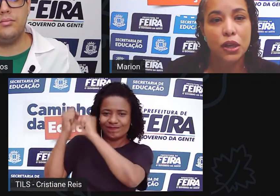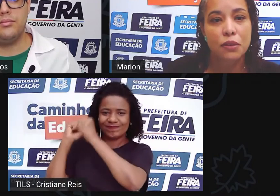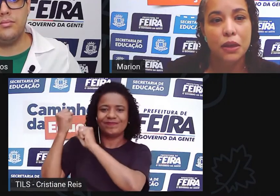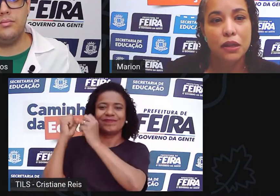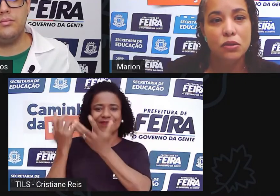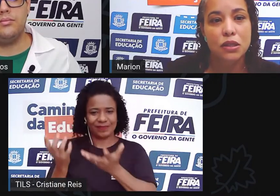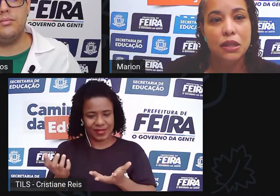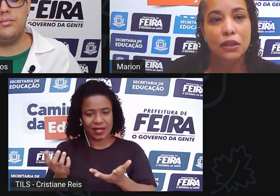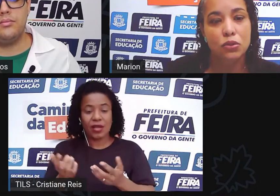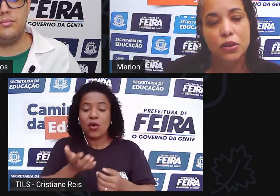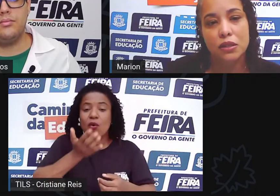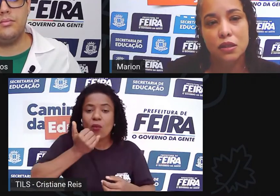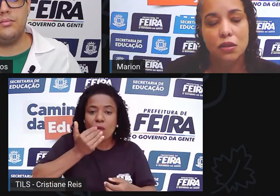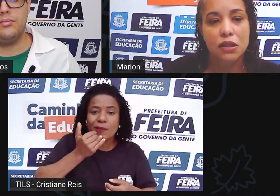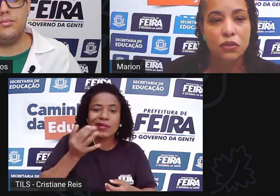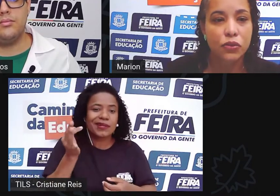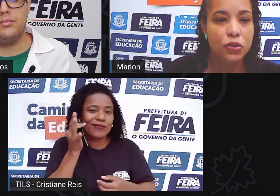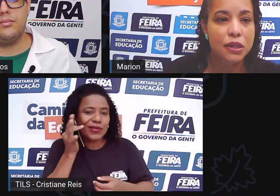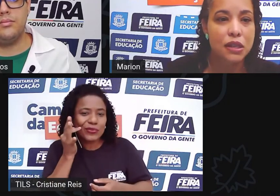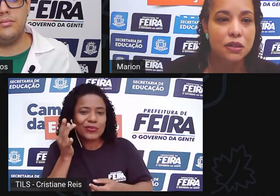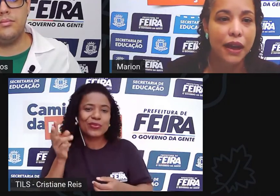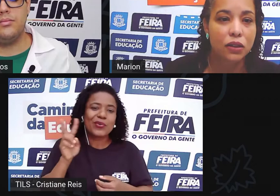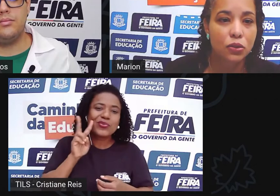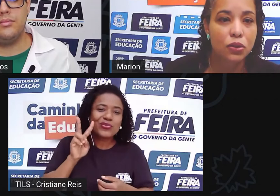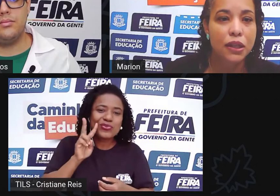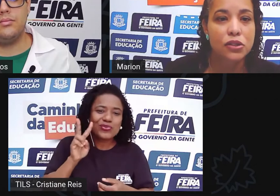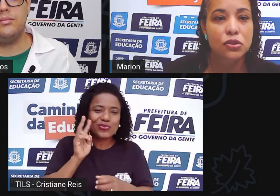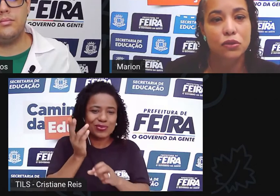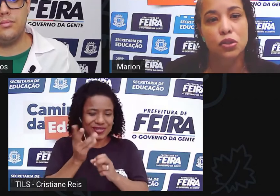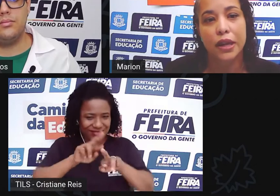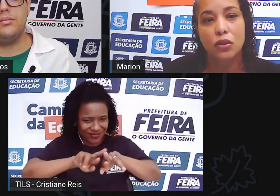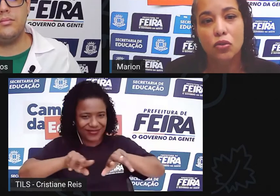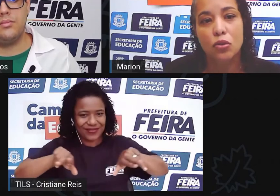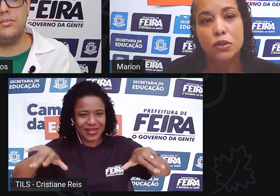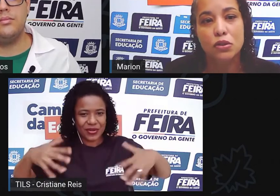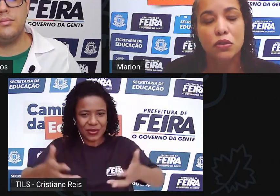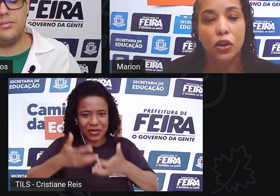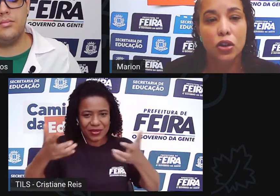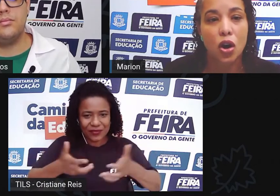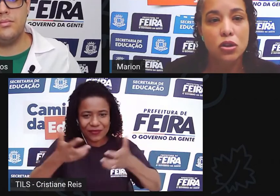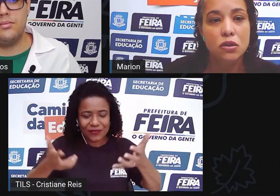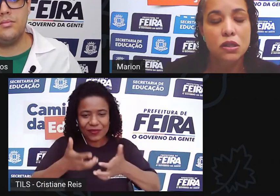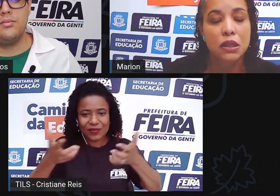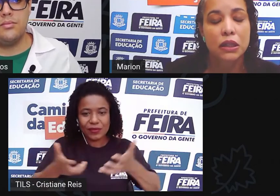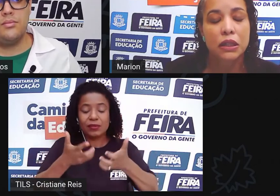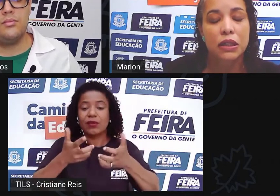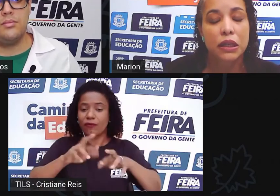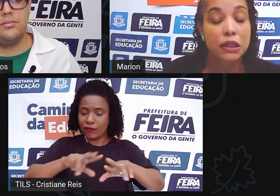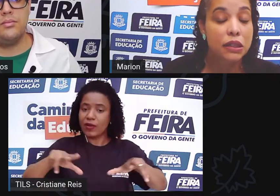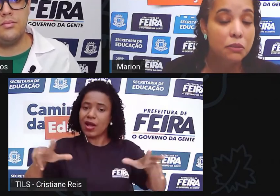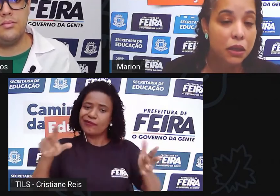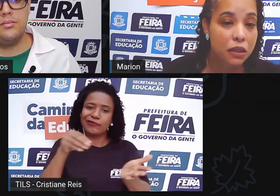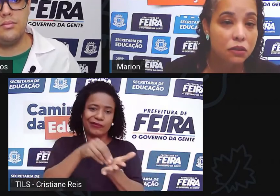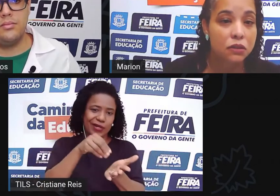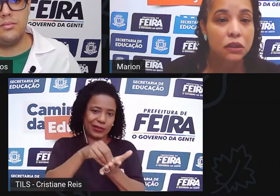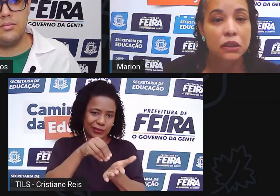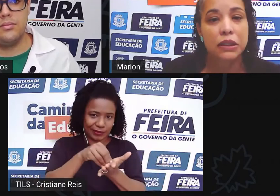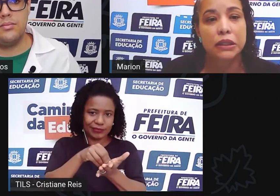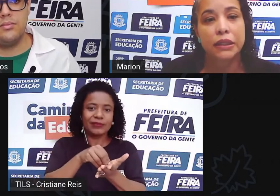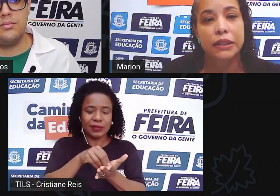consumo de alimentos in natura, que são as frutas, as verduras, os legumes, os folhosos, em